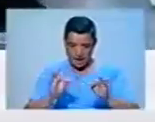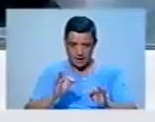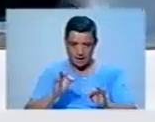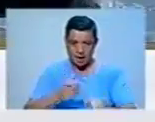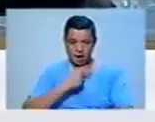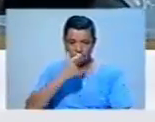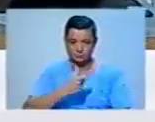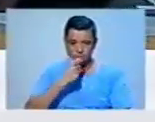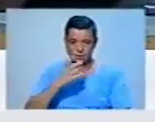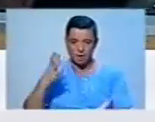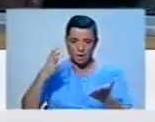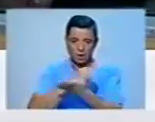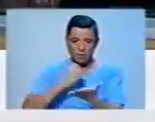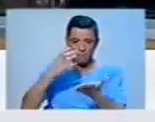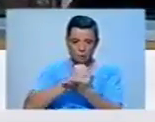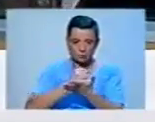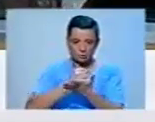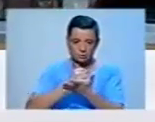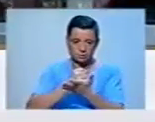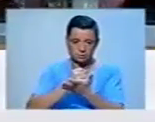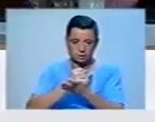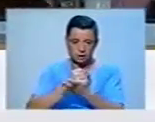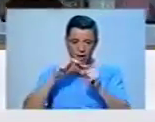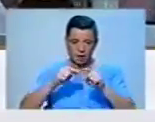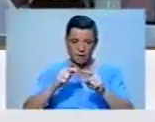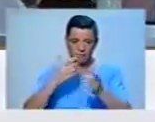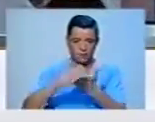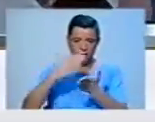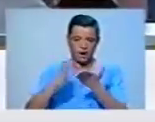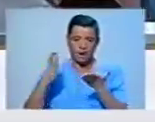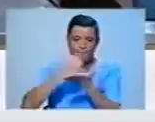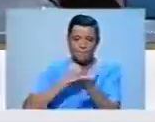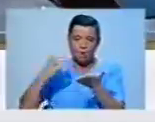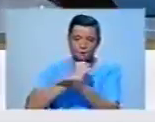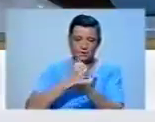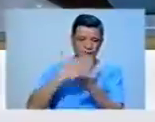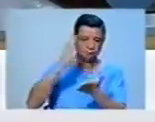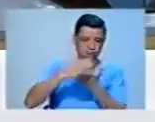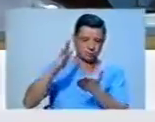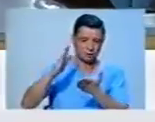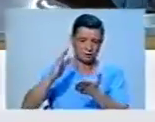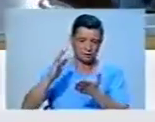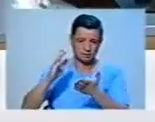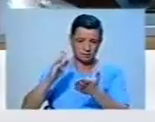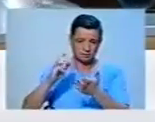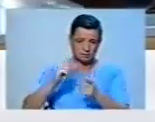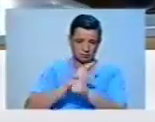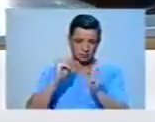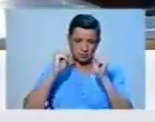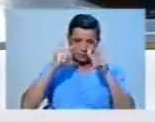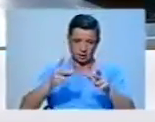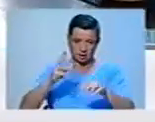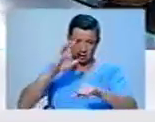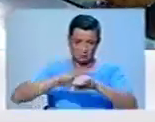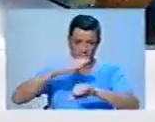temos aqui uma mosca enorme. Ups! Vamos tirá-la daqui, vamos enxutá-la, o que é que se passa? Ok, já se foi